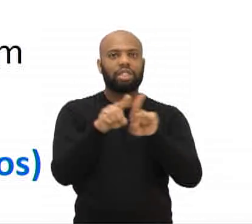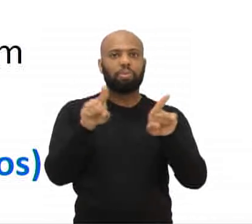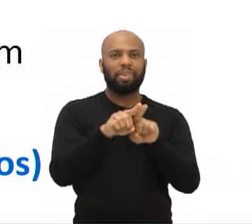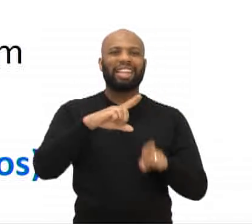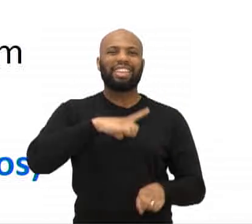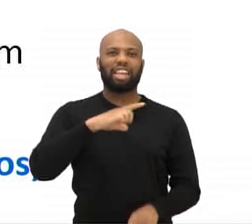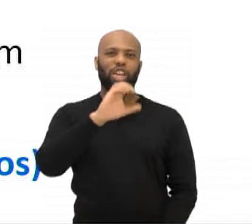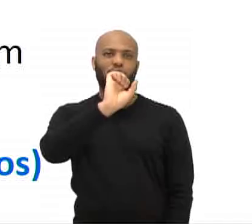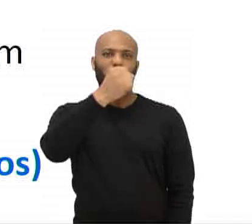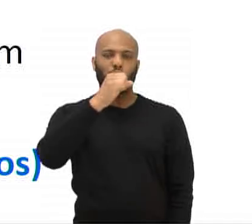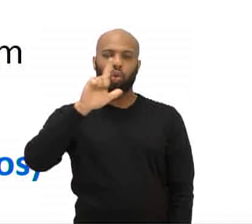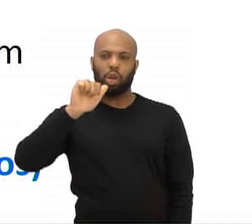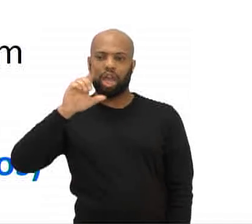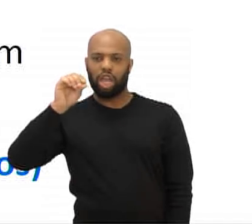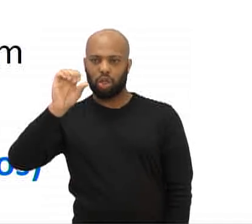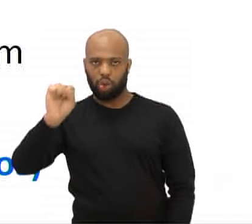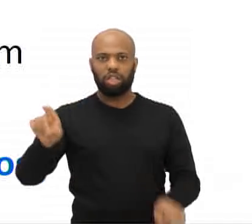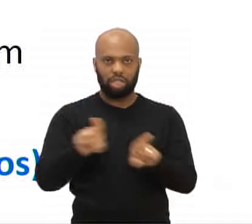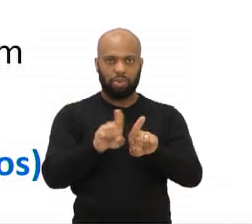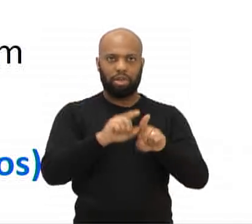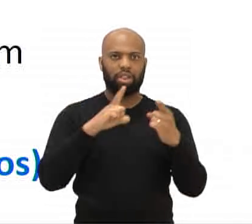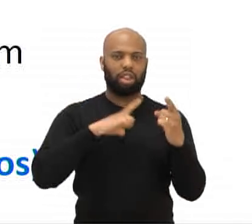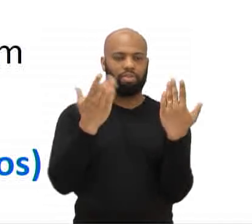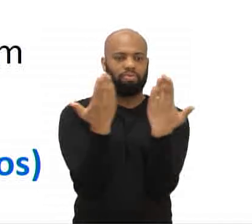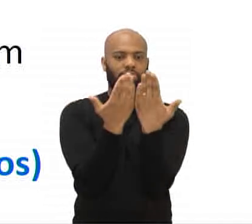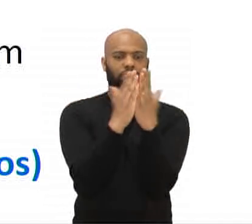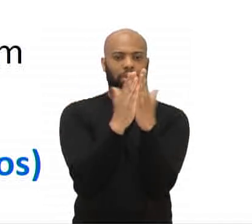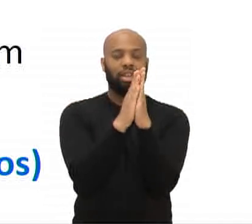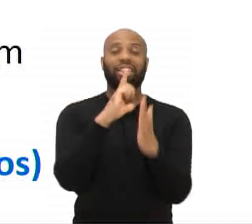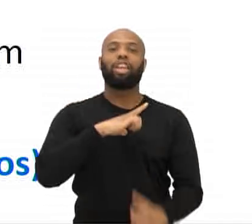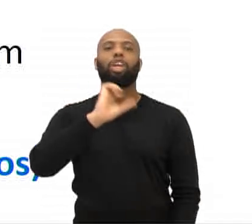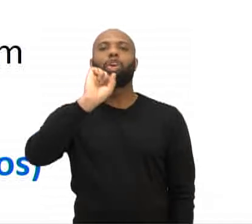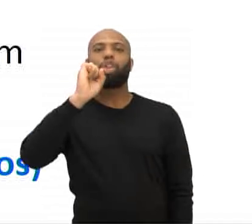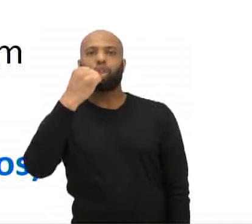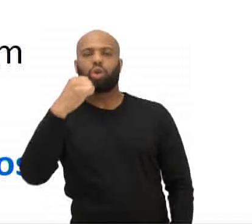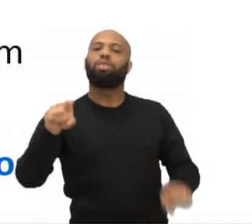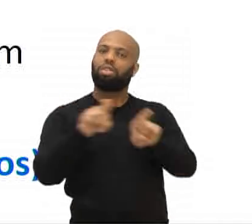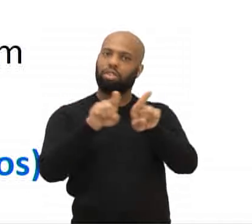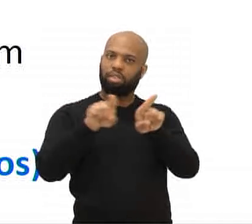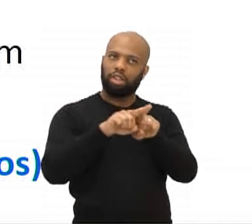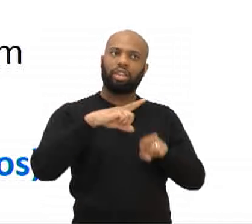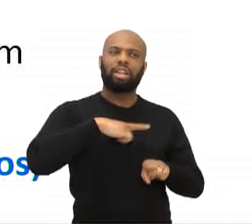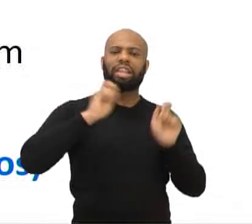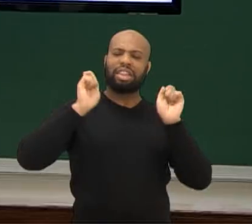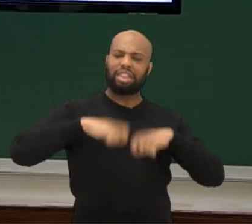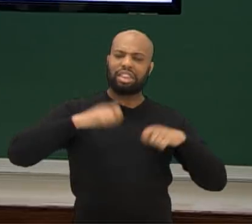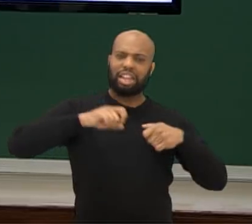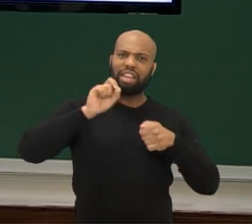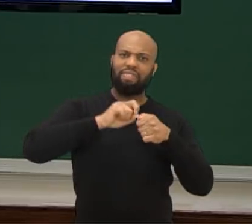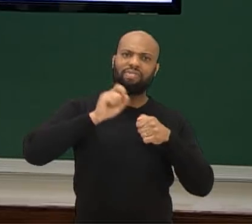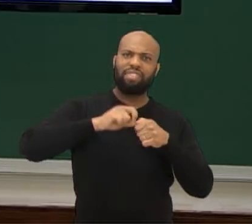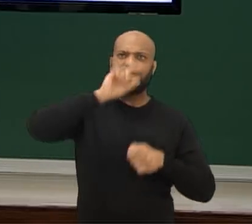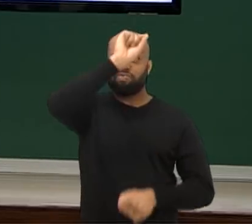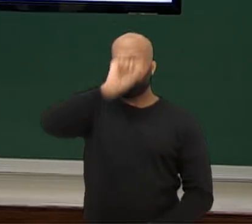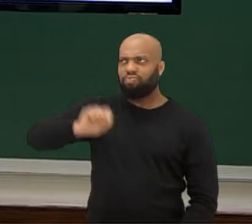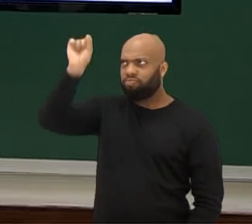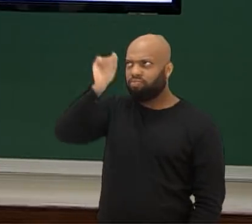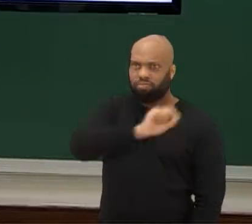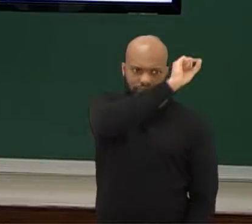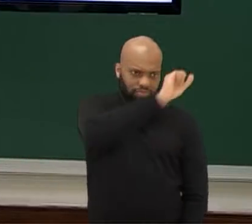As duas figuras aqui, perceba que elas permitem traçar vários eixos de